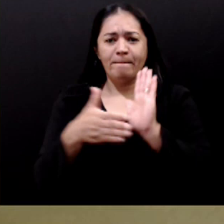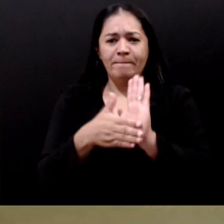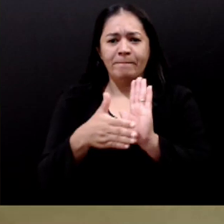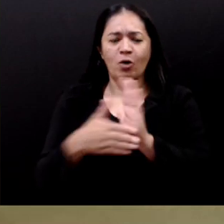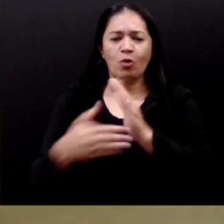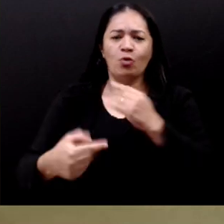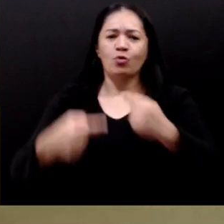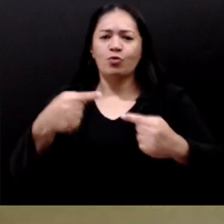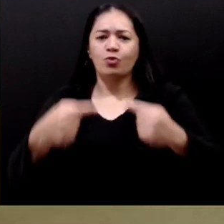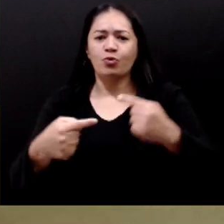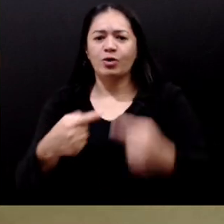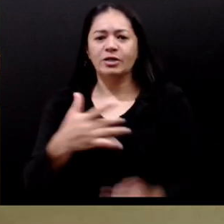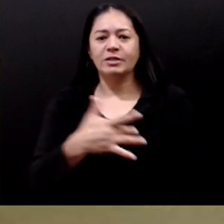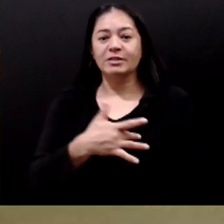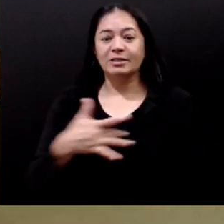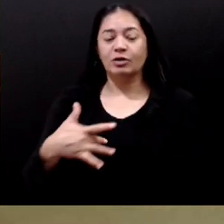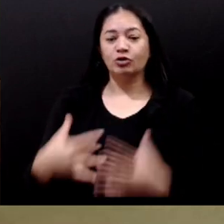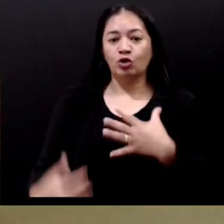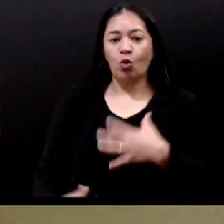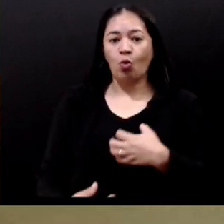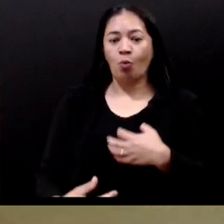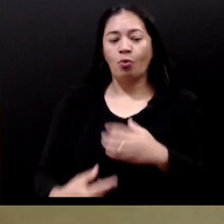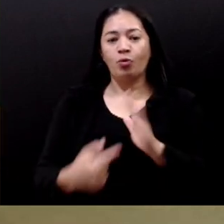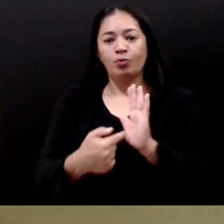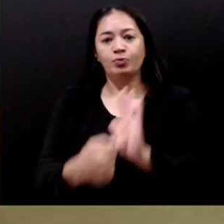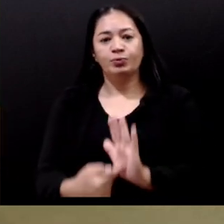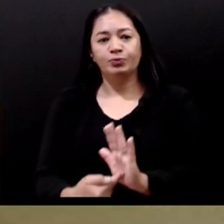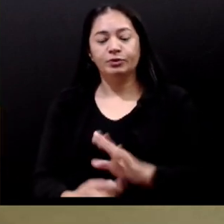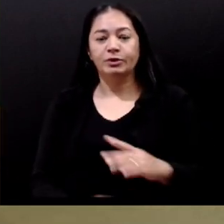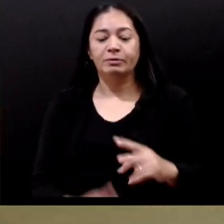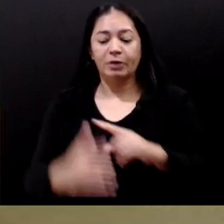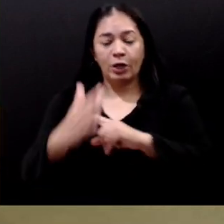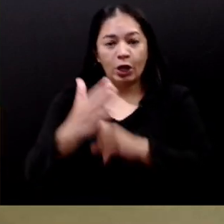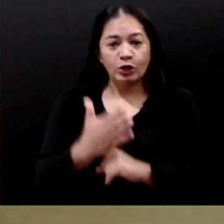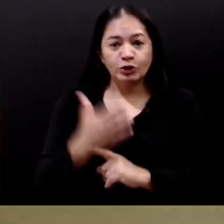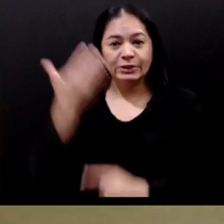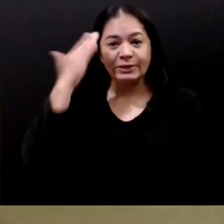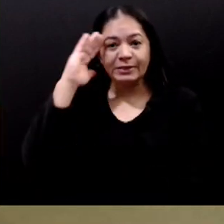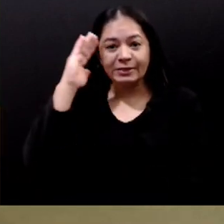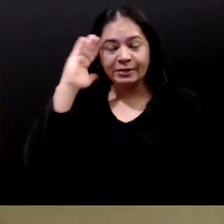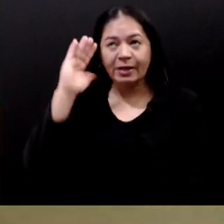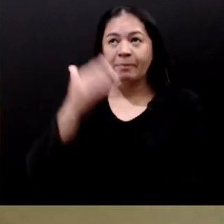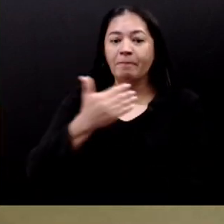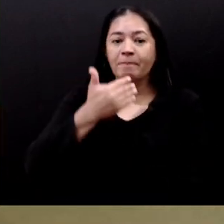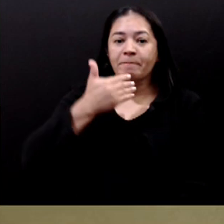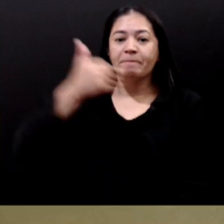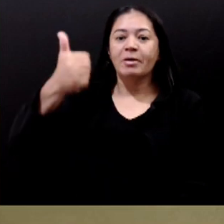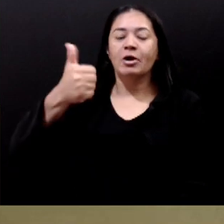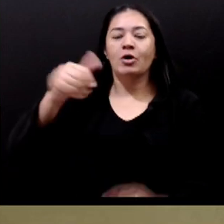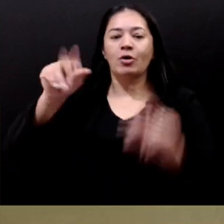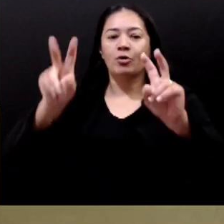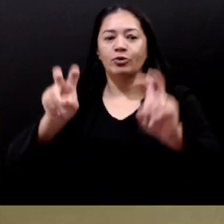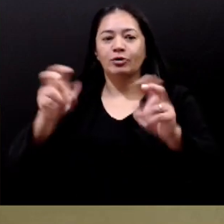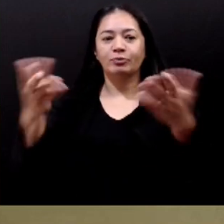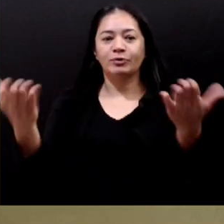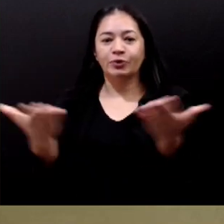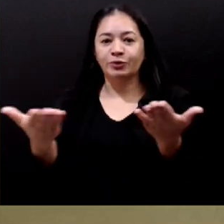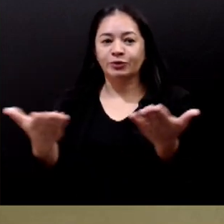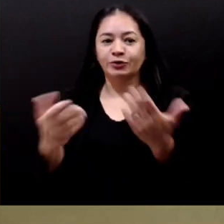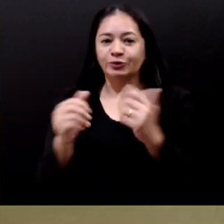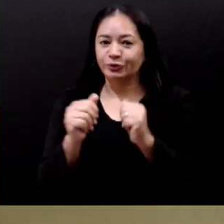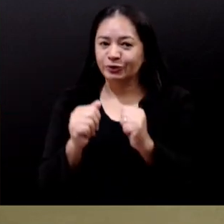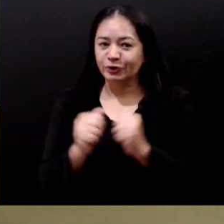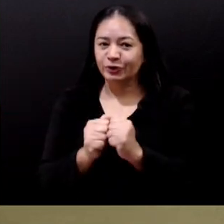comportamento alimentar. E para nos ajudar a entender melhor sobre esse tema, eu já recebo aqui no estúdio